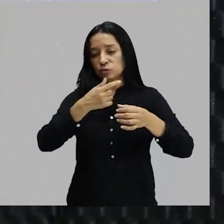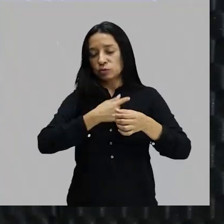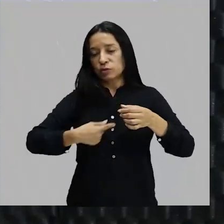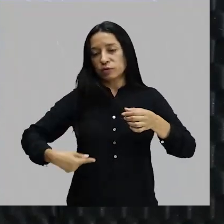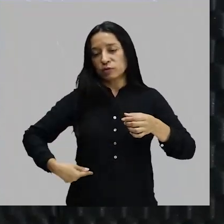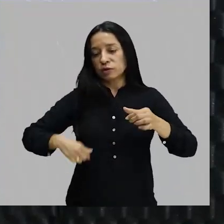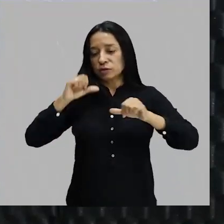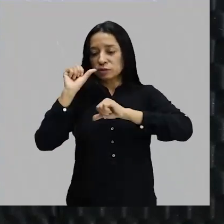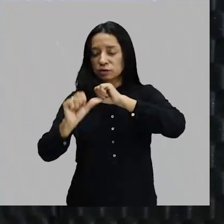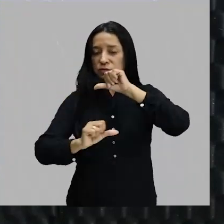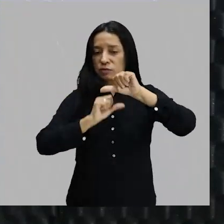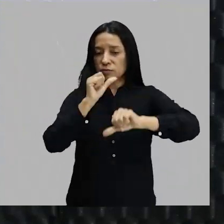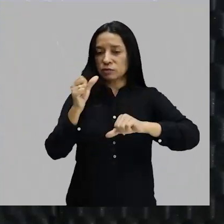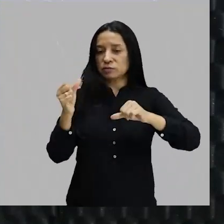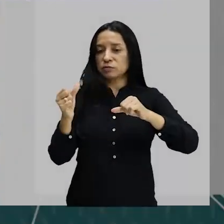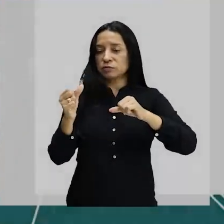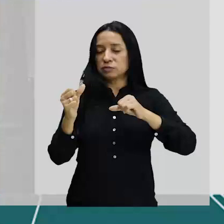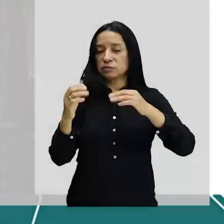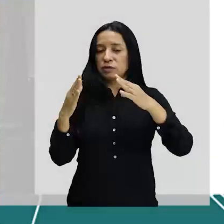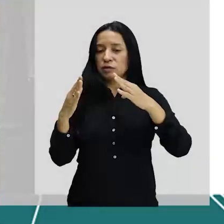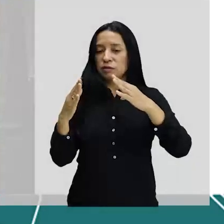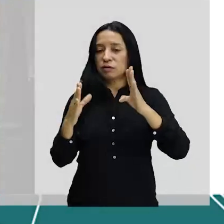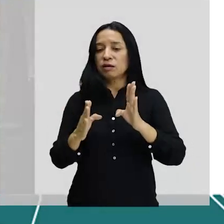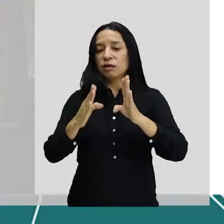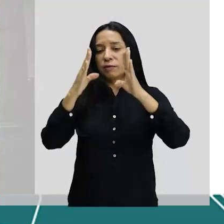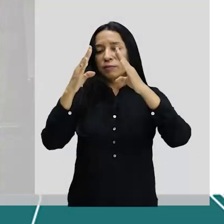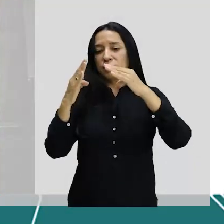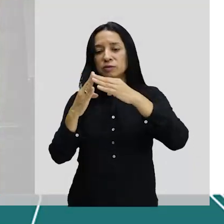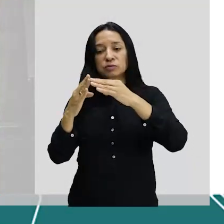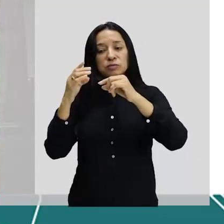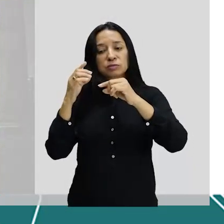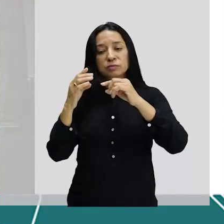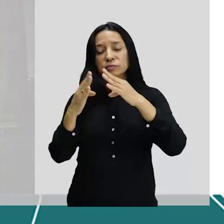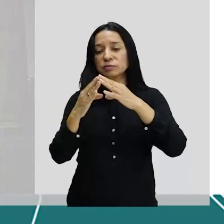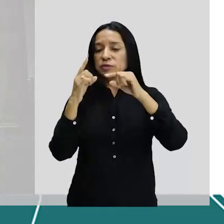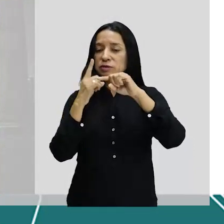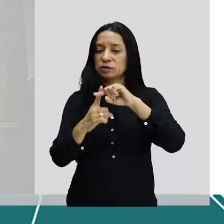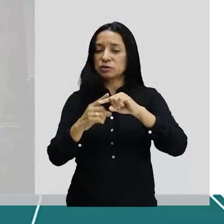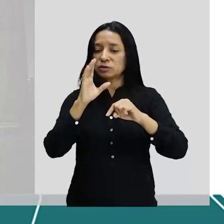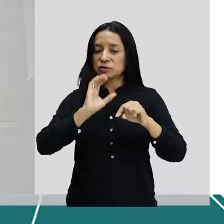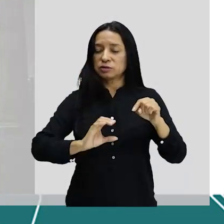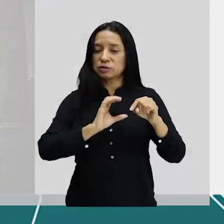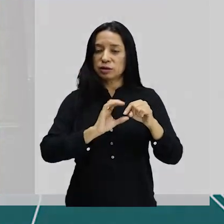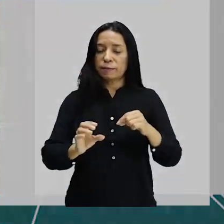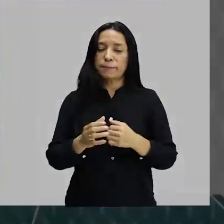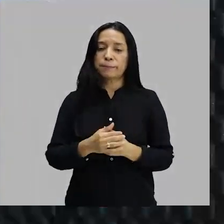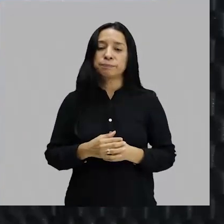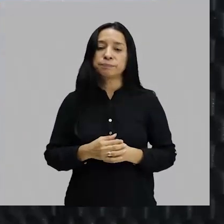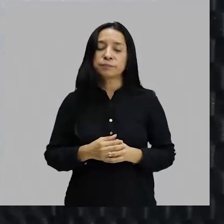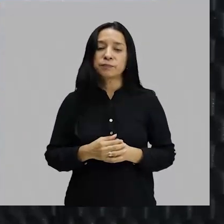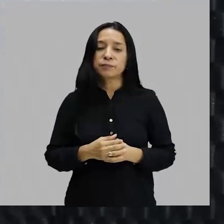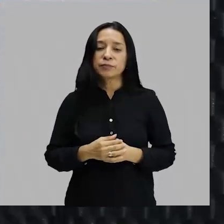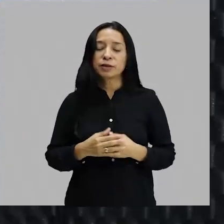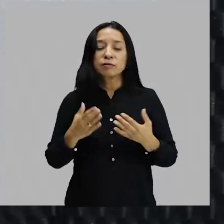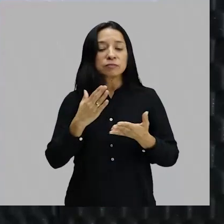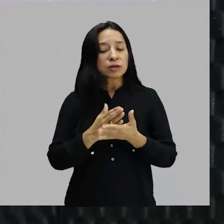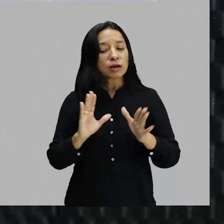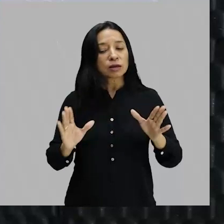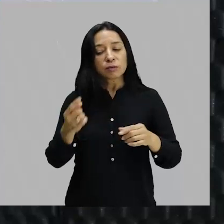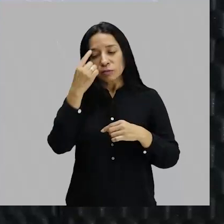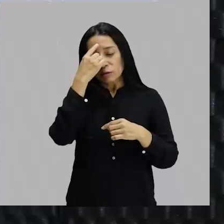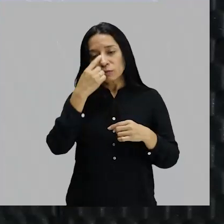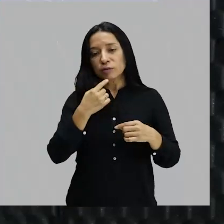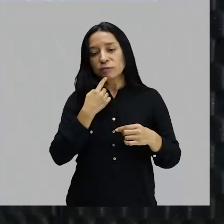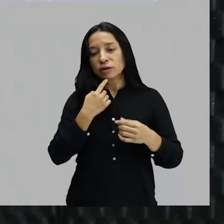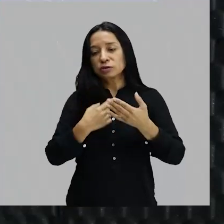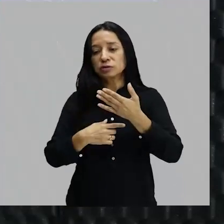em prédios para igrejas, para virar igrejas cristãs, certo? Pronto. A gente vai fechar nessa imagem aqui e eu